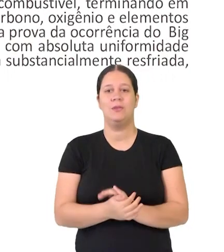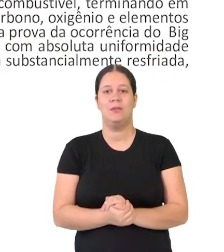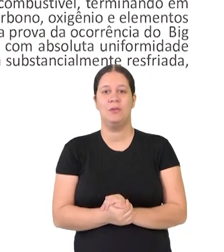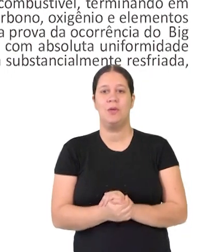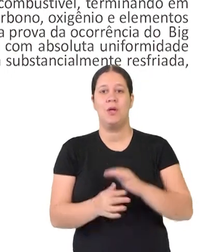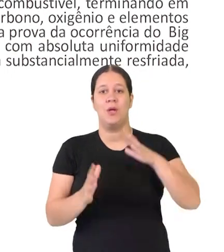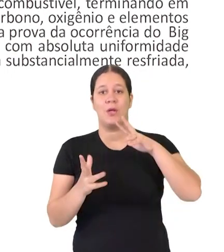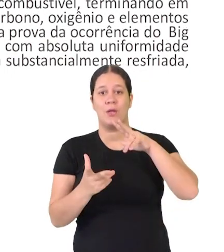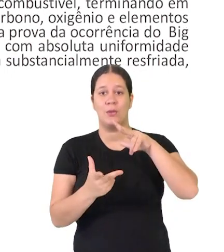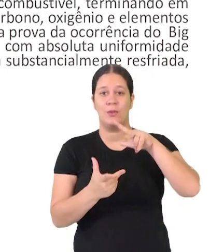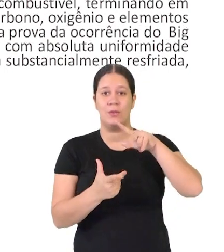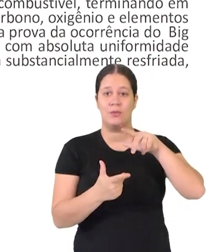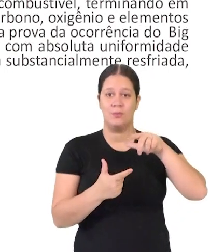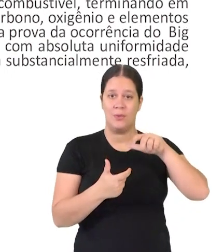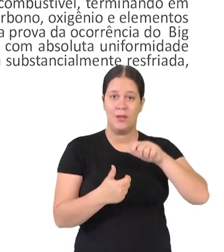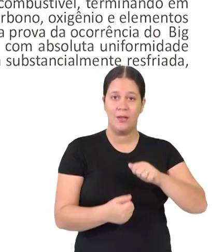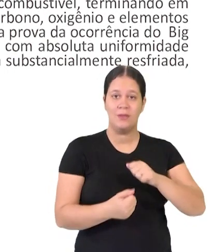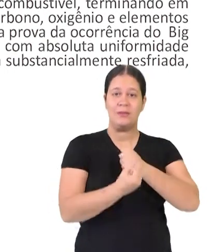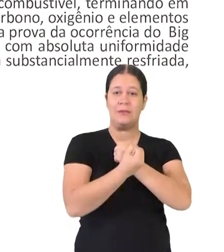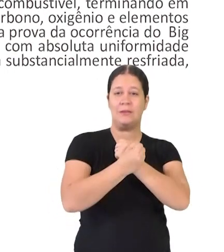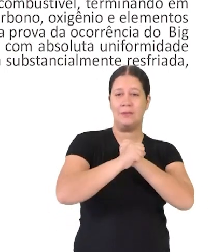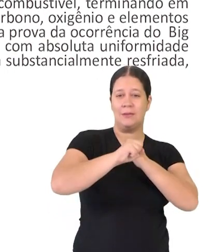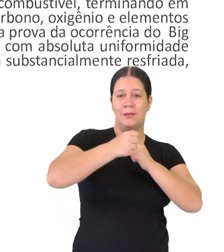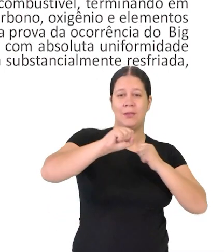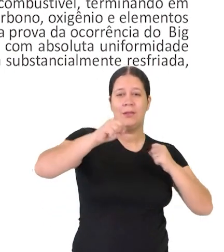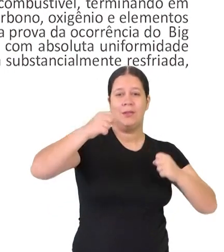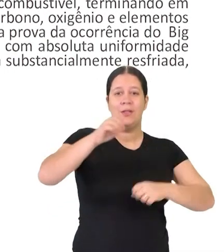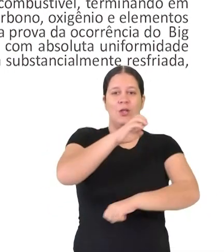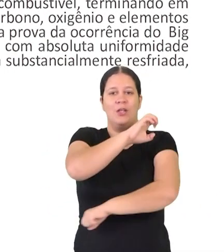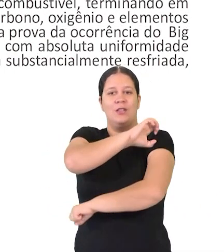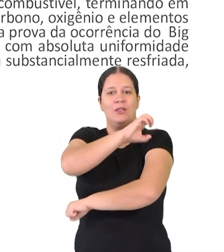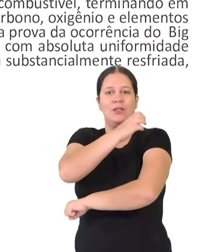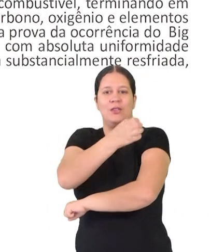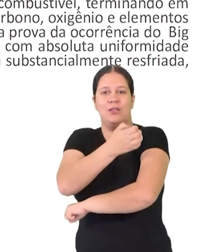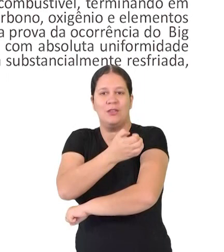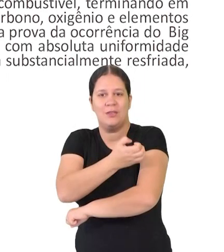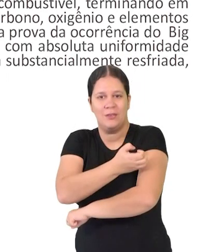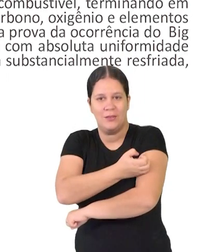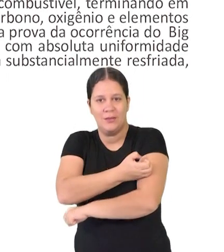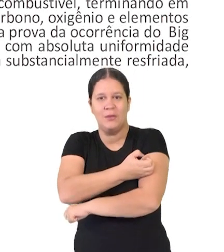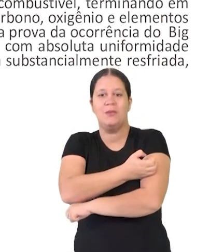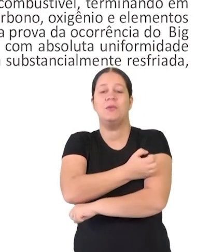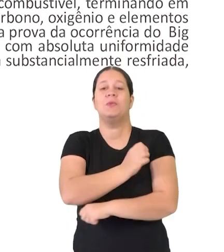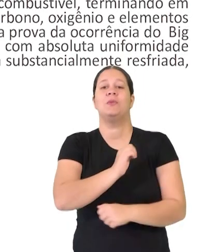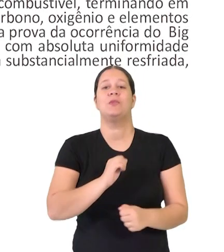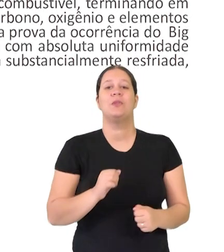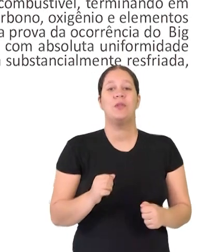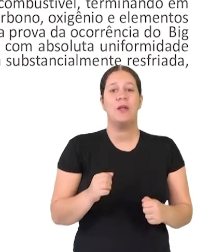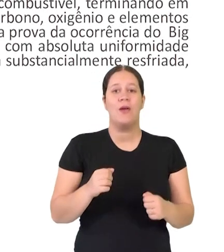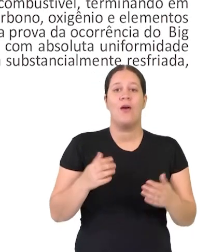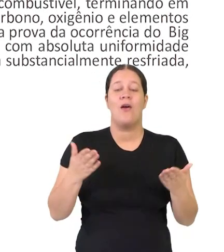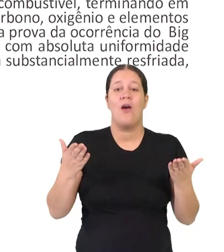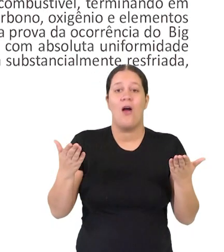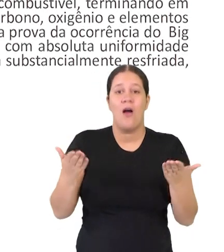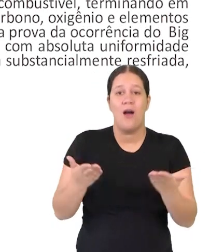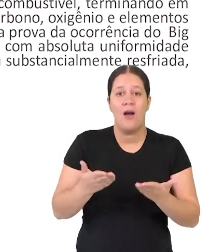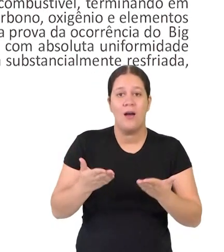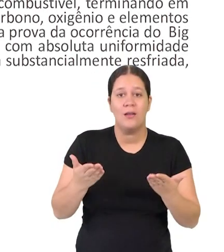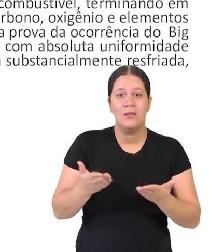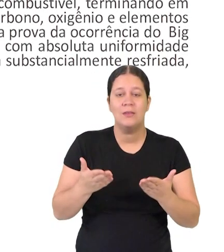que o espaço se estendia, a matéria e a energia do universo expandiam-se com ele e